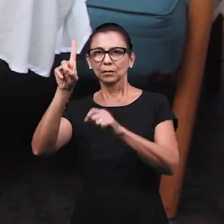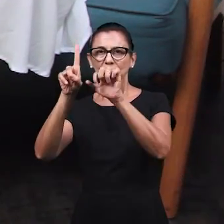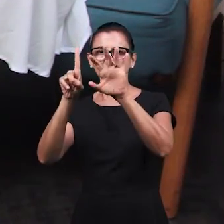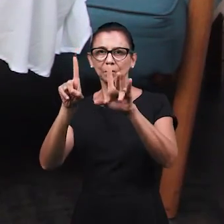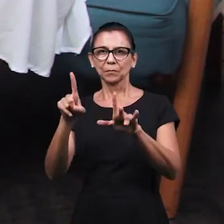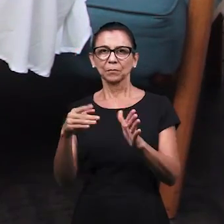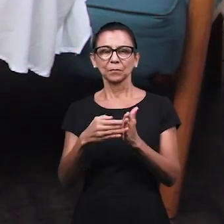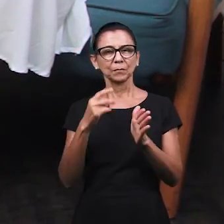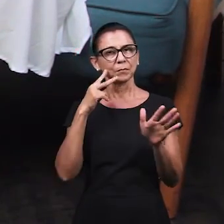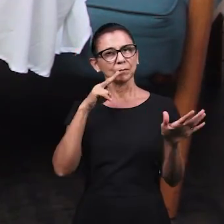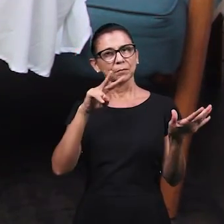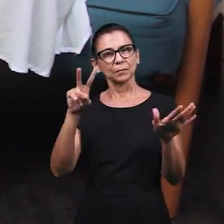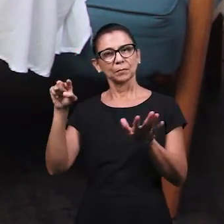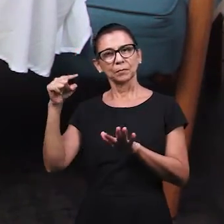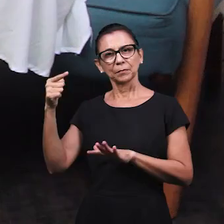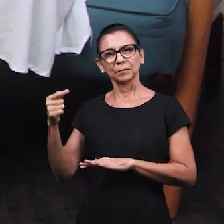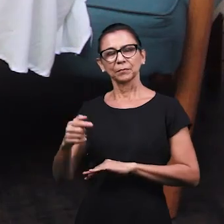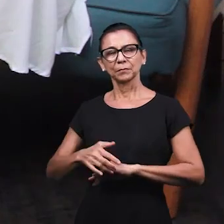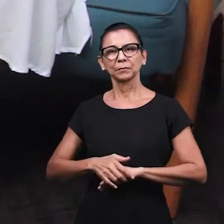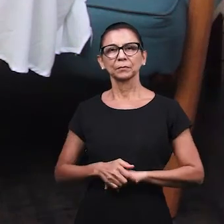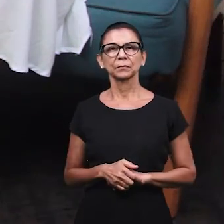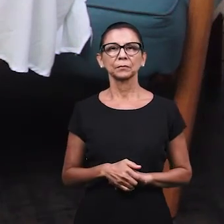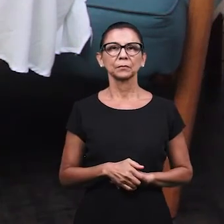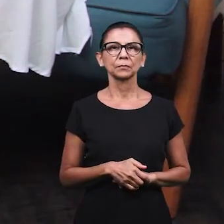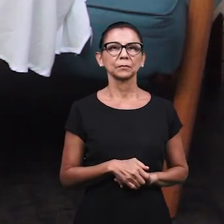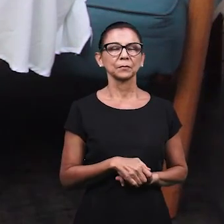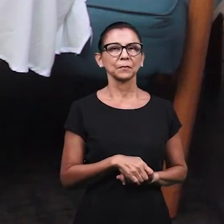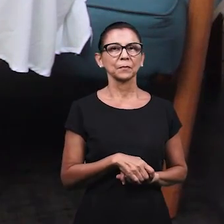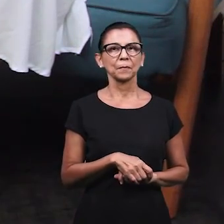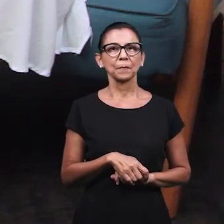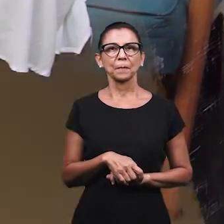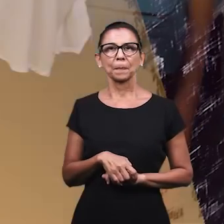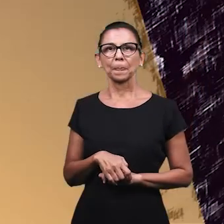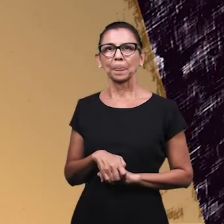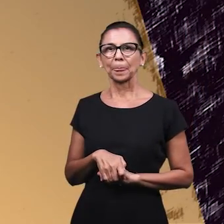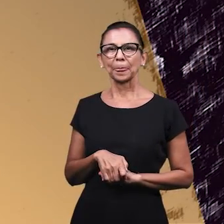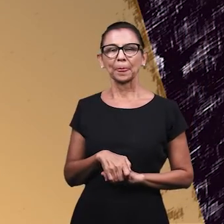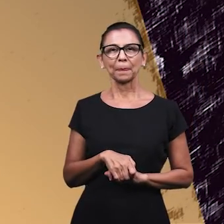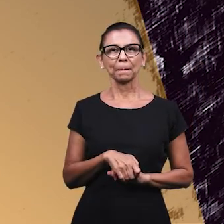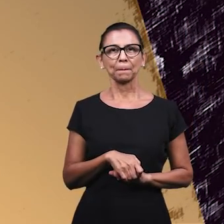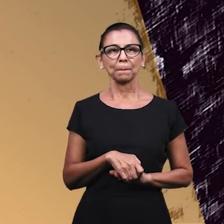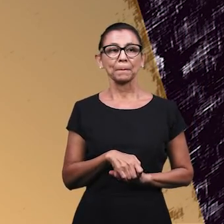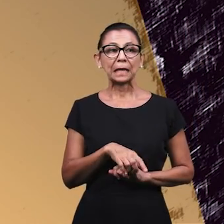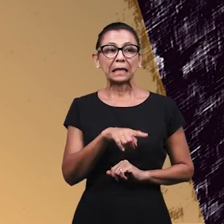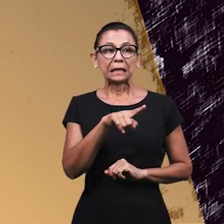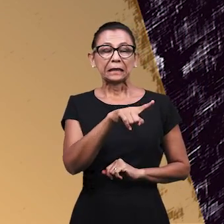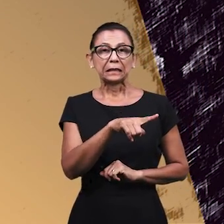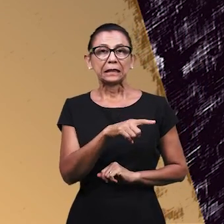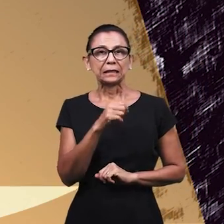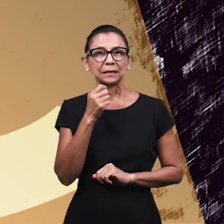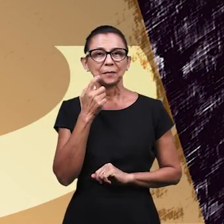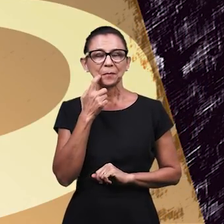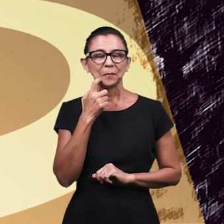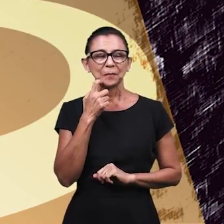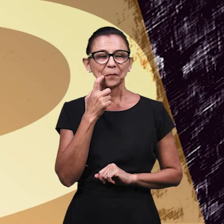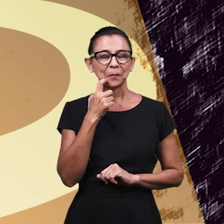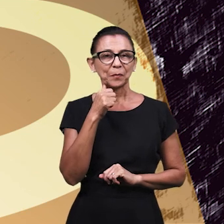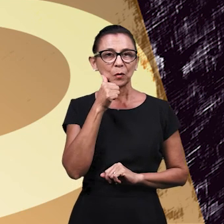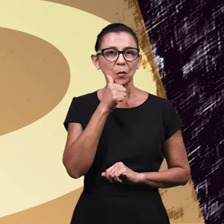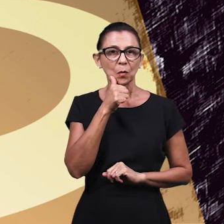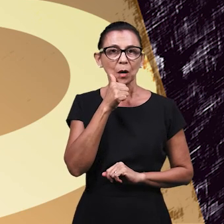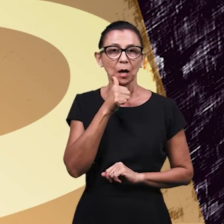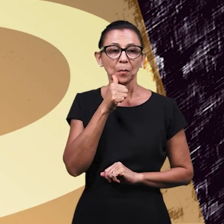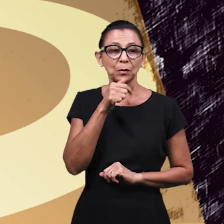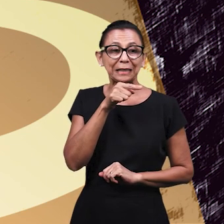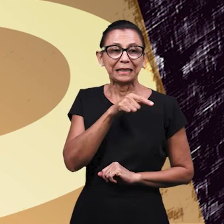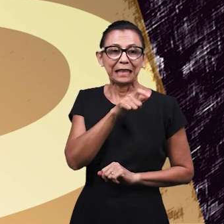a todos, até a semana que vem. A paz do Senhor Jesus. Paz do Senhor. E uma delas seria escolhida como